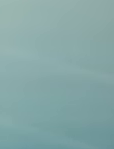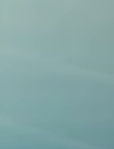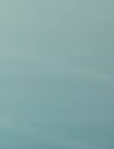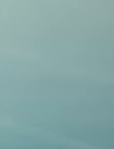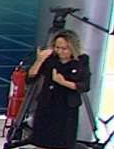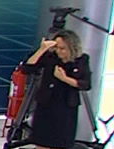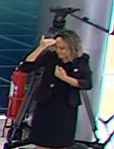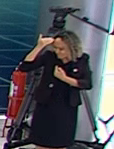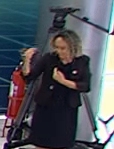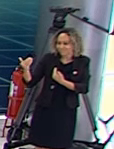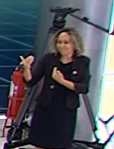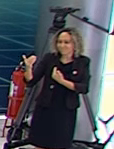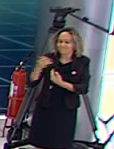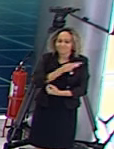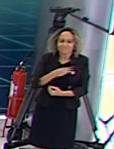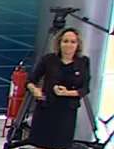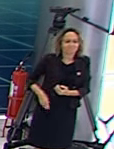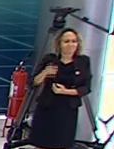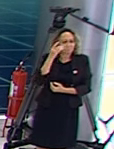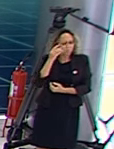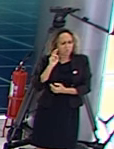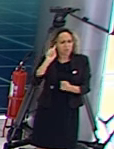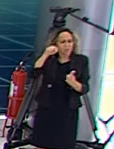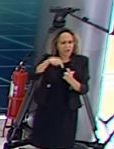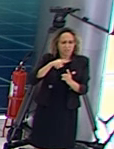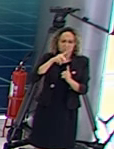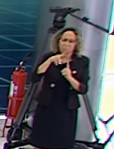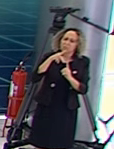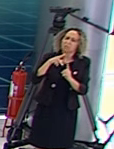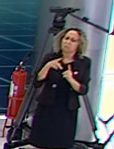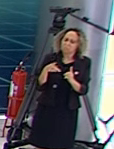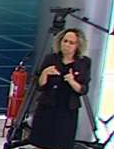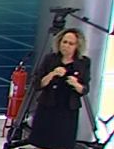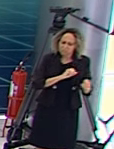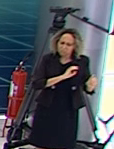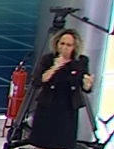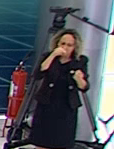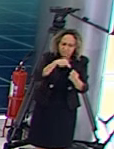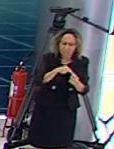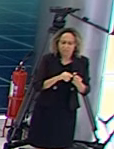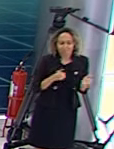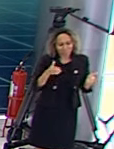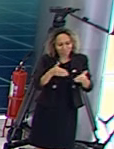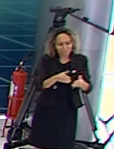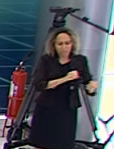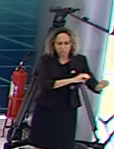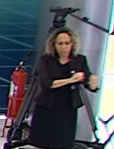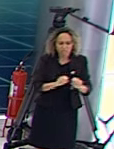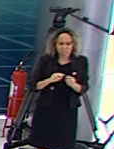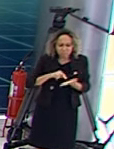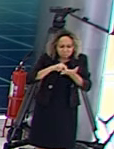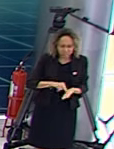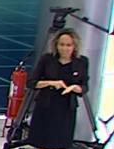senhora, presidenta, por olhar as políticas públicas voltadas para a educação com tanto afinco, por ser realmente